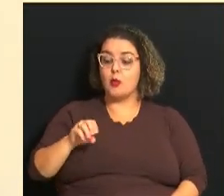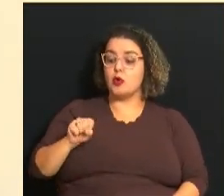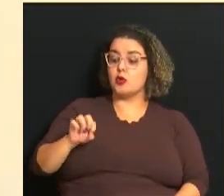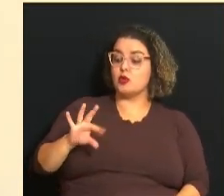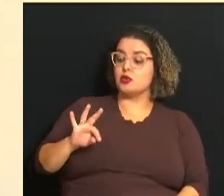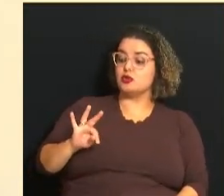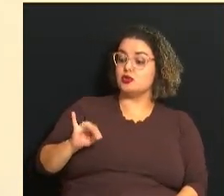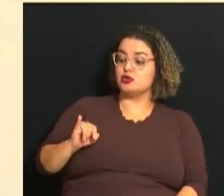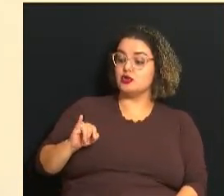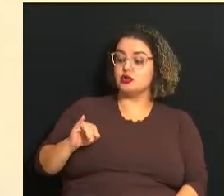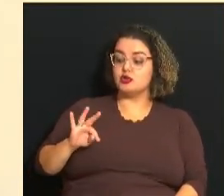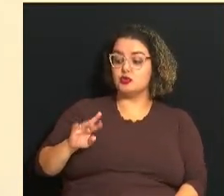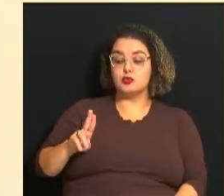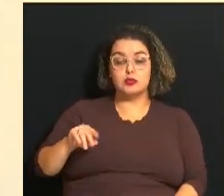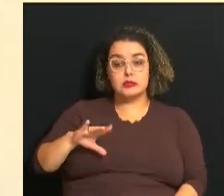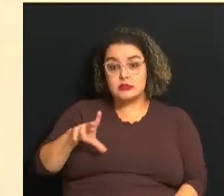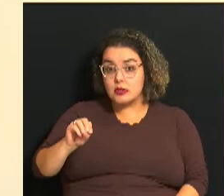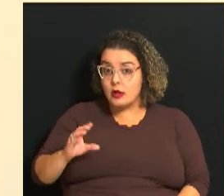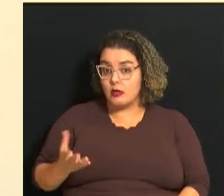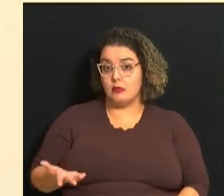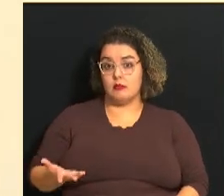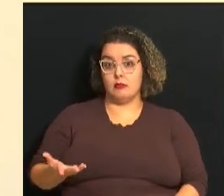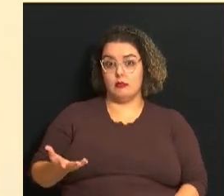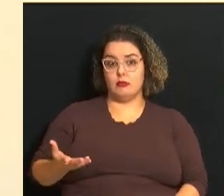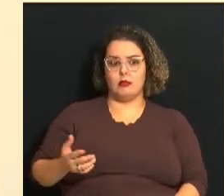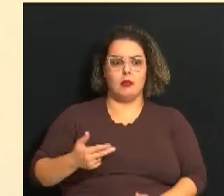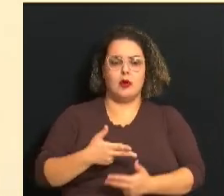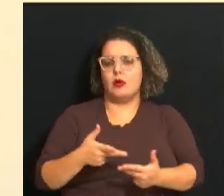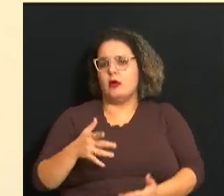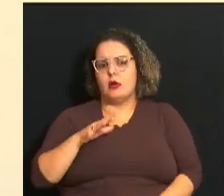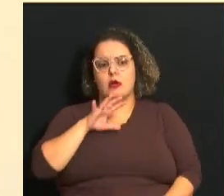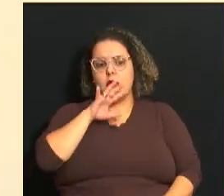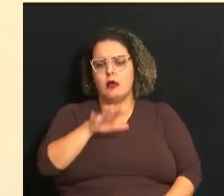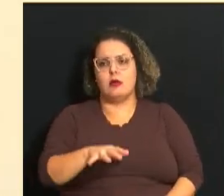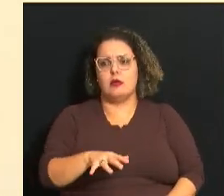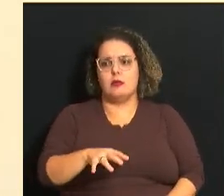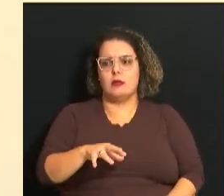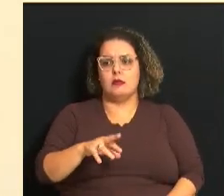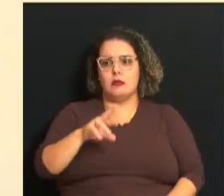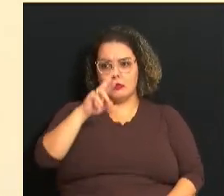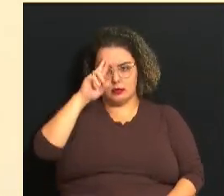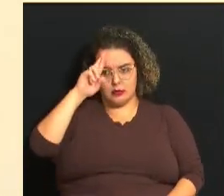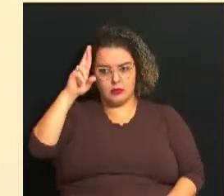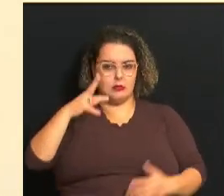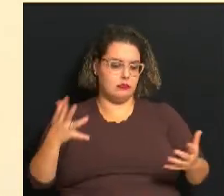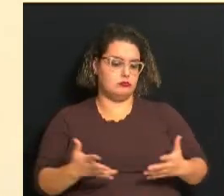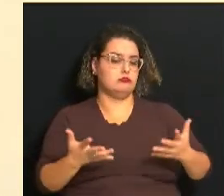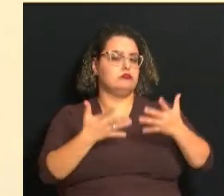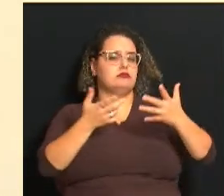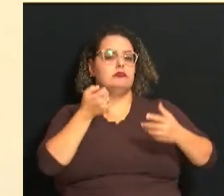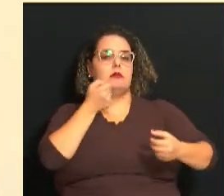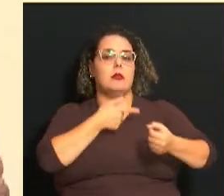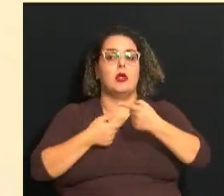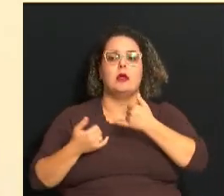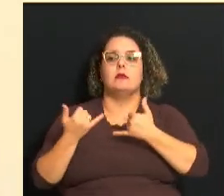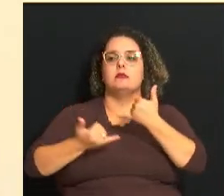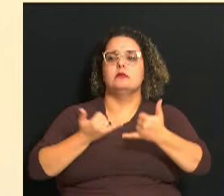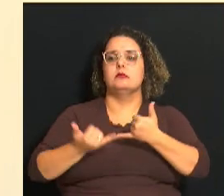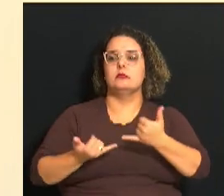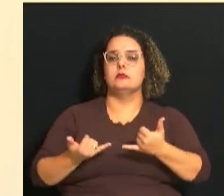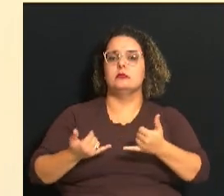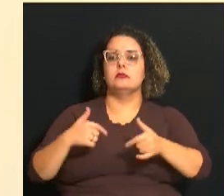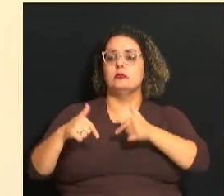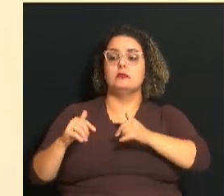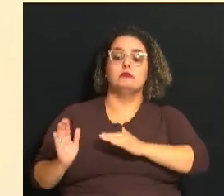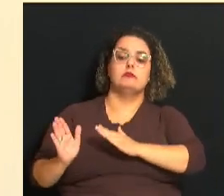sexual dele coisas absurdas e aí o chefe é Patrocinar dessas brincadeiras as piadas e os demais Trabalhadores